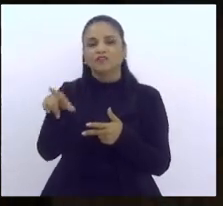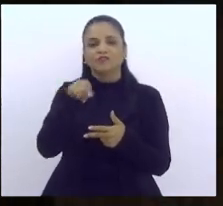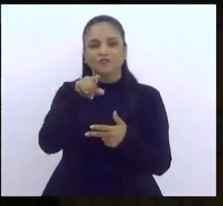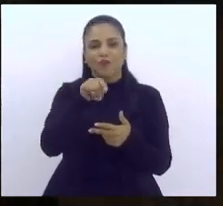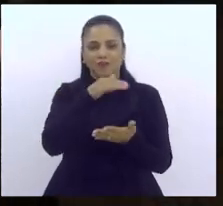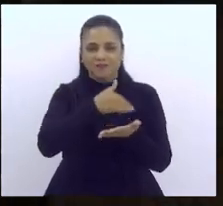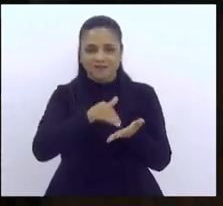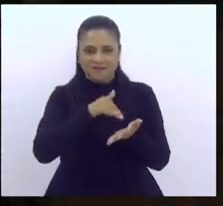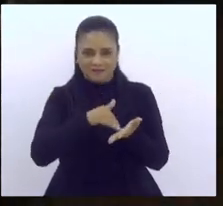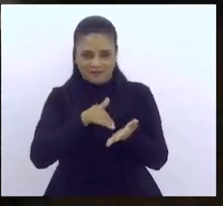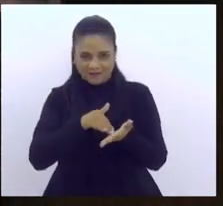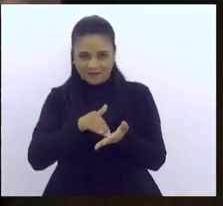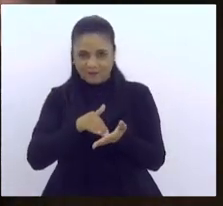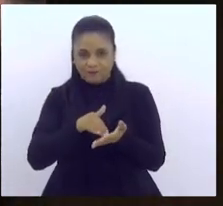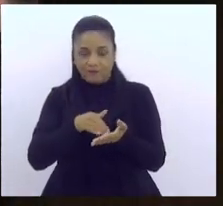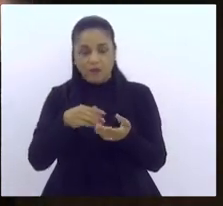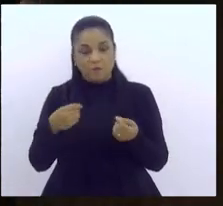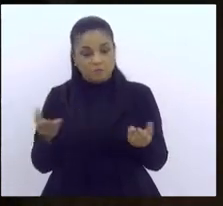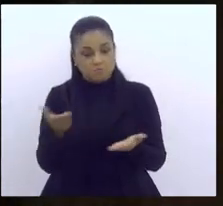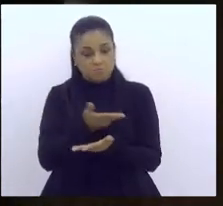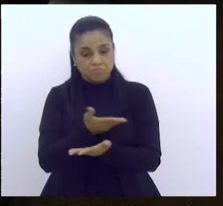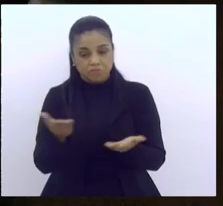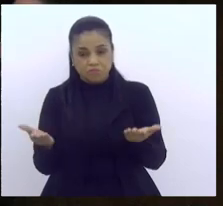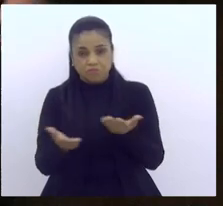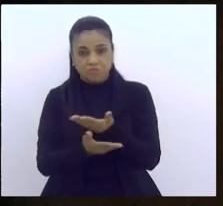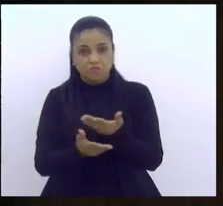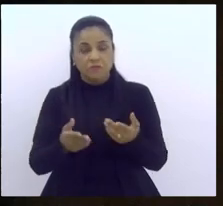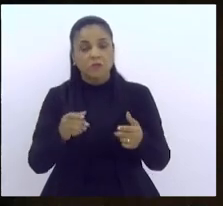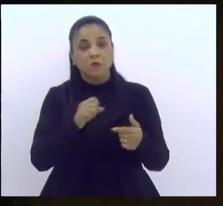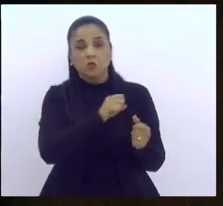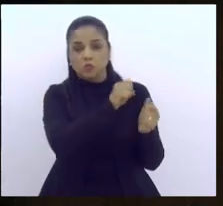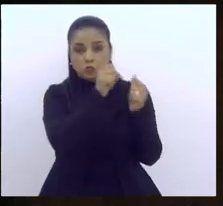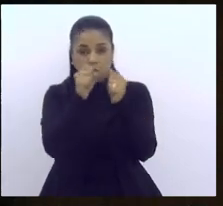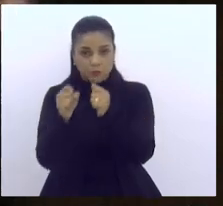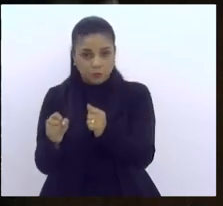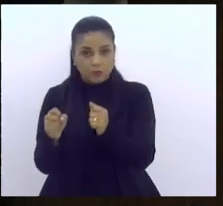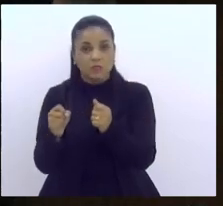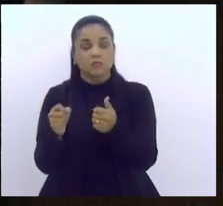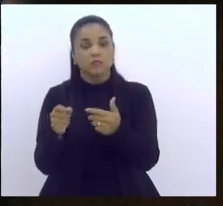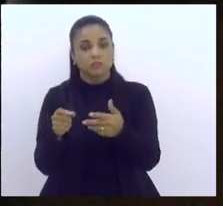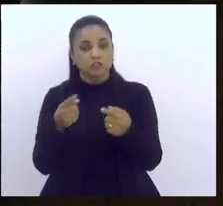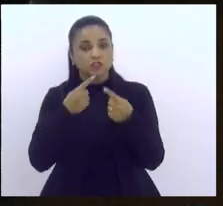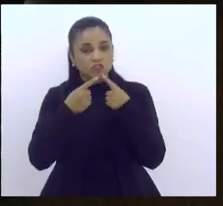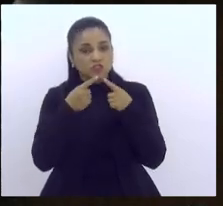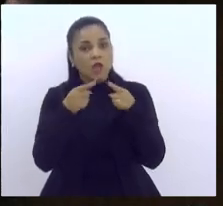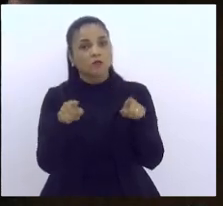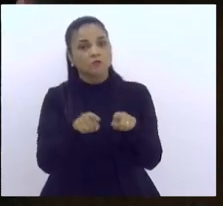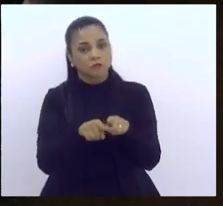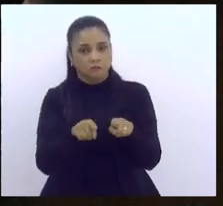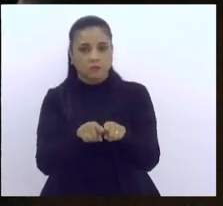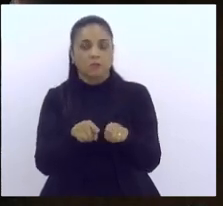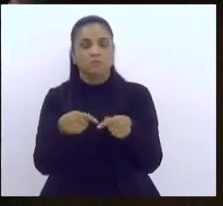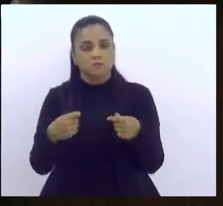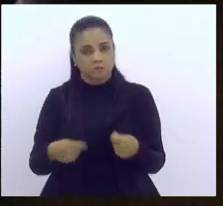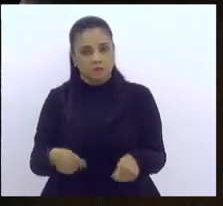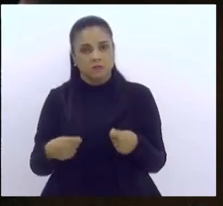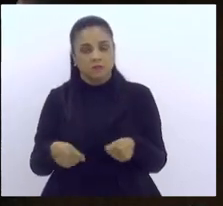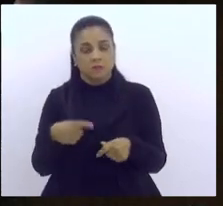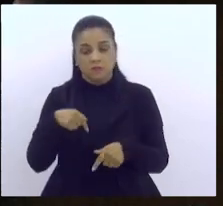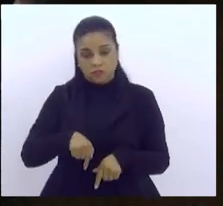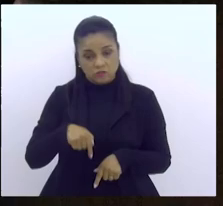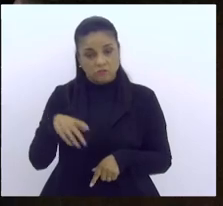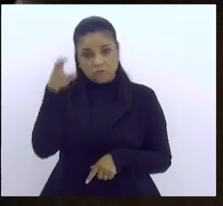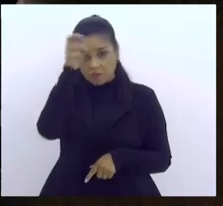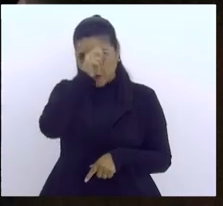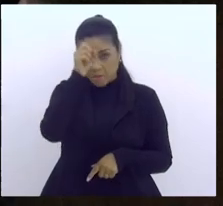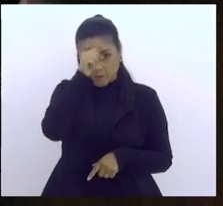existe uma interação entre os poderes. Deveria existir o diálogo entre os poderes. A gente aprende aqui e está